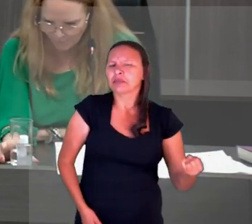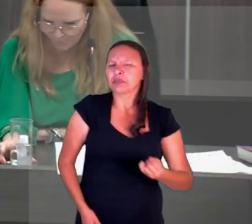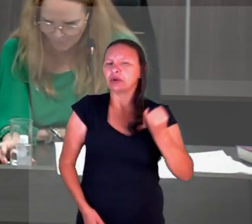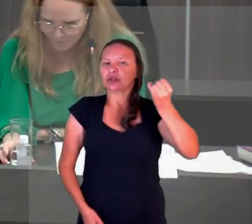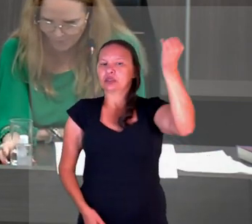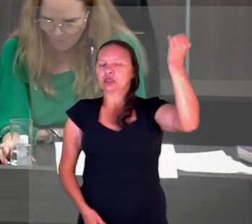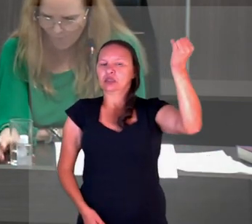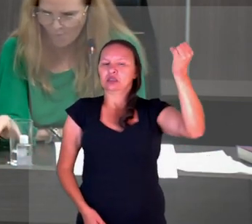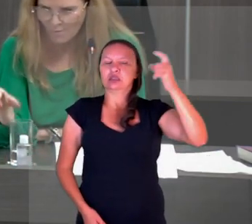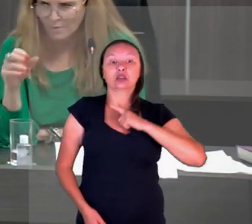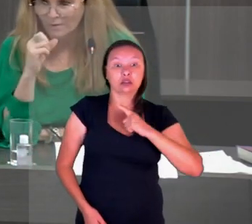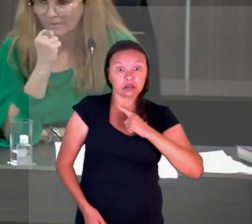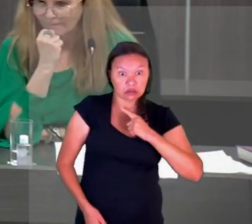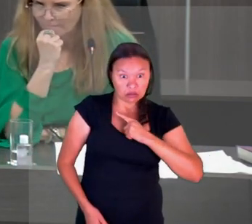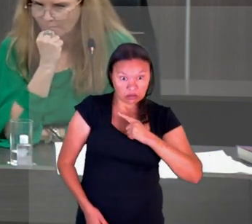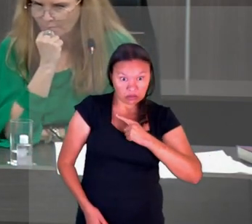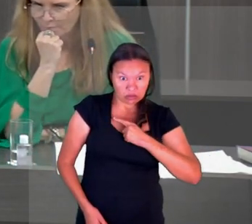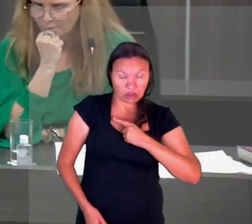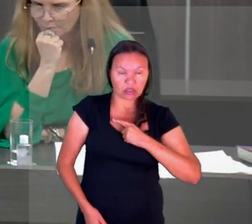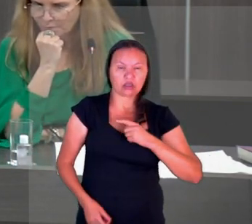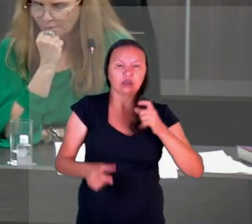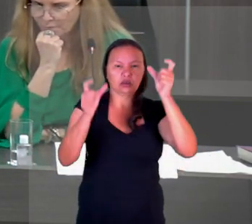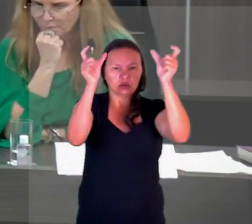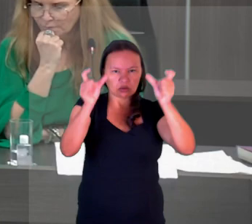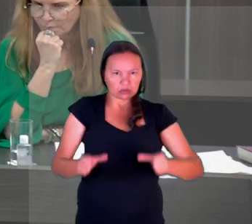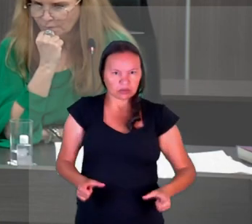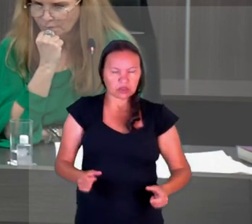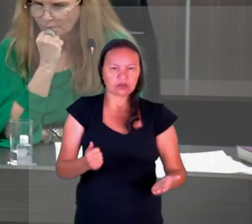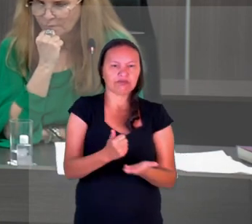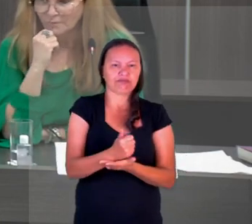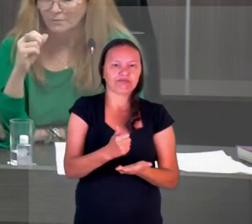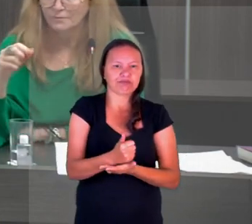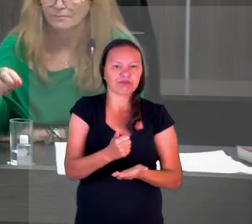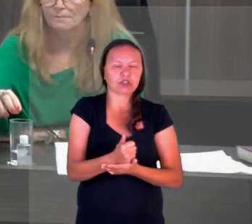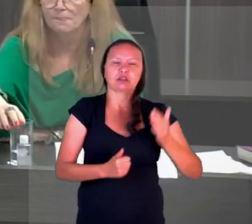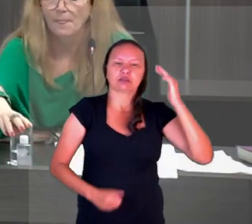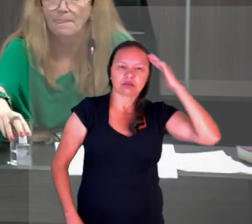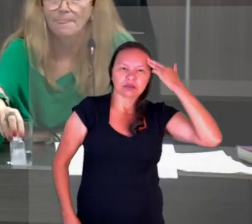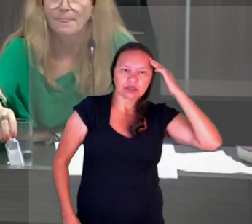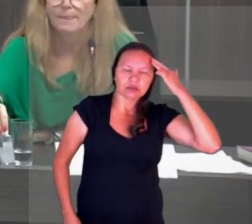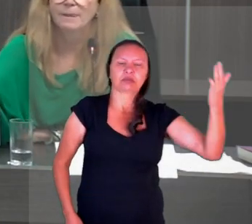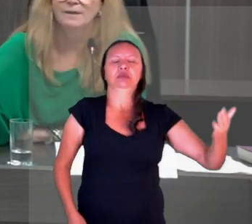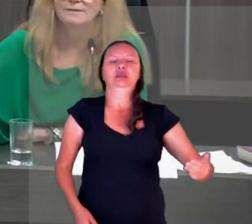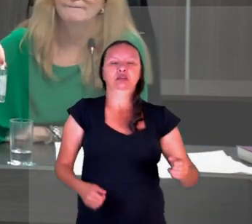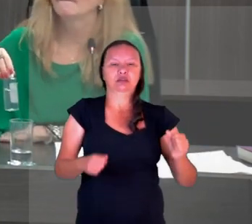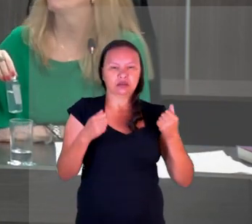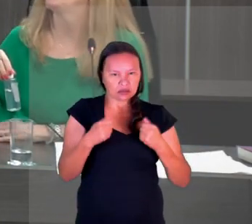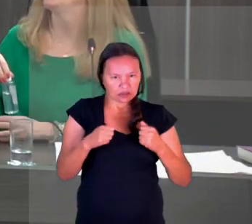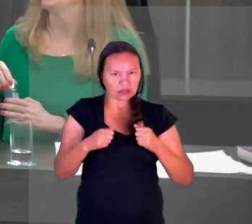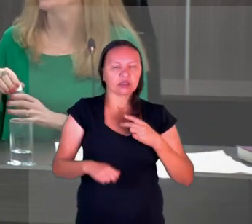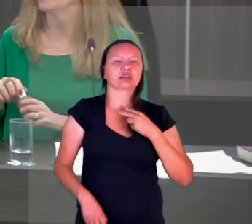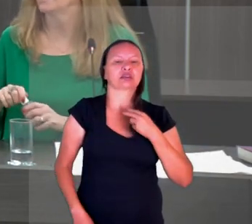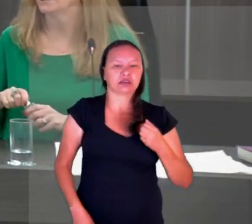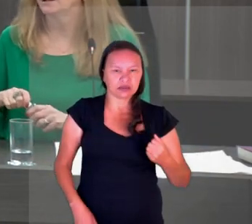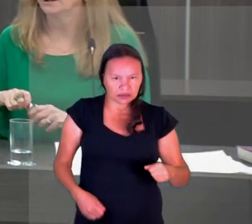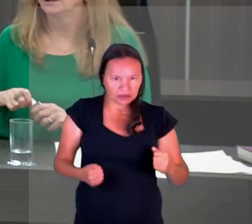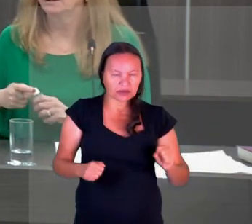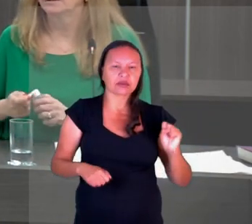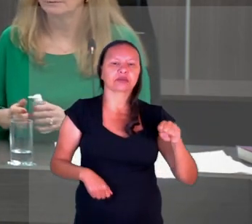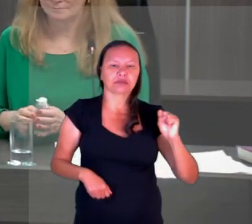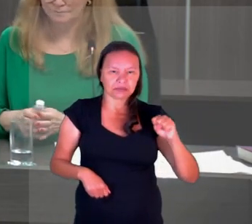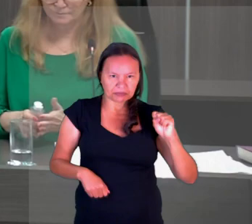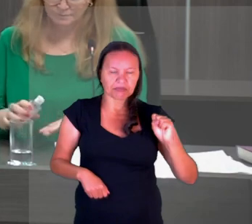gente tenha essa uniformização básica de conhecimento para que a gente possa sim cobrar esse papel